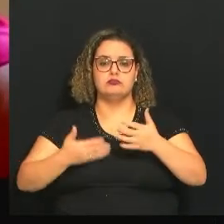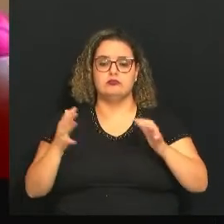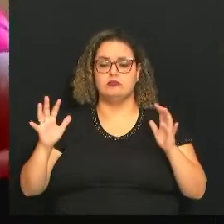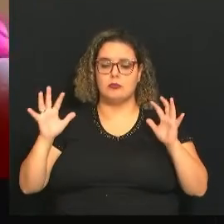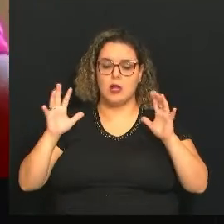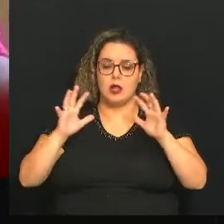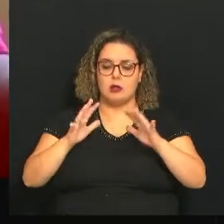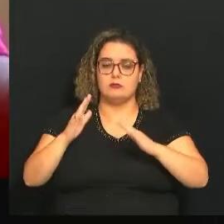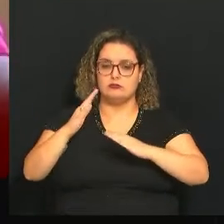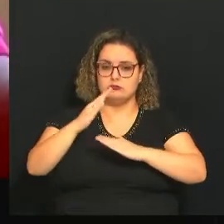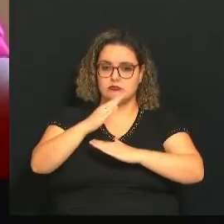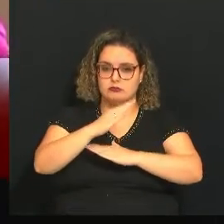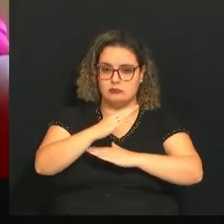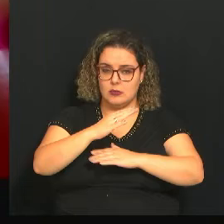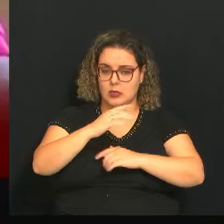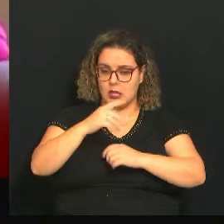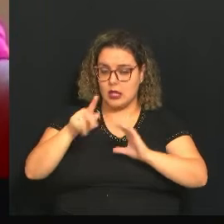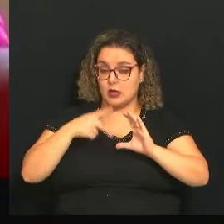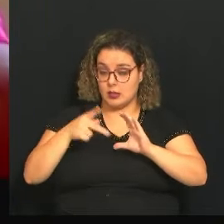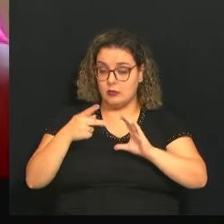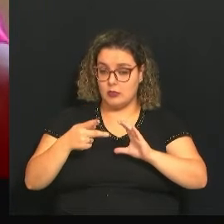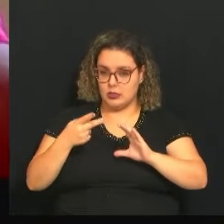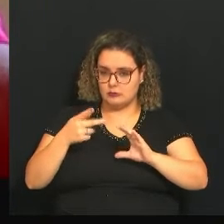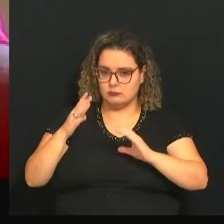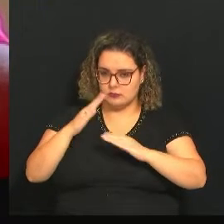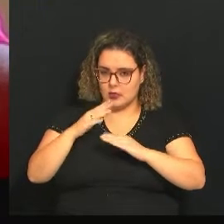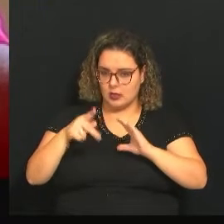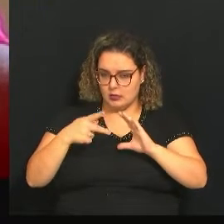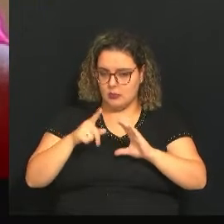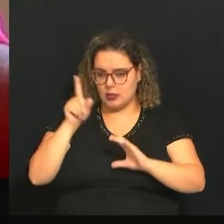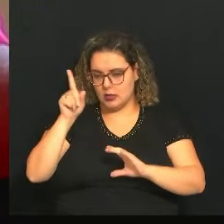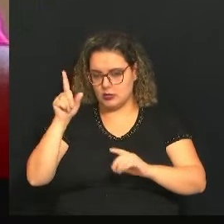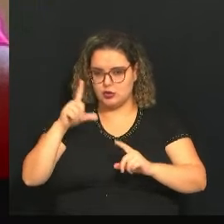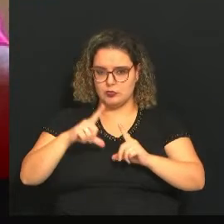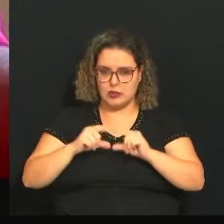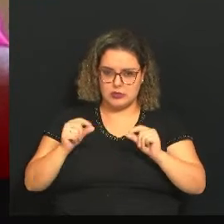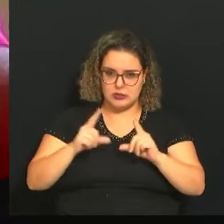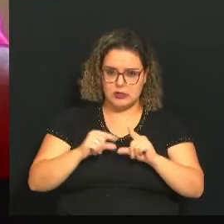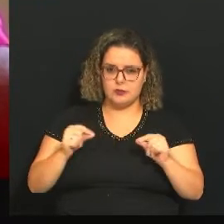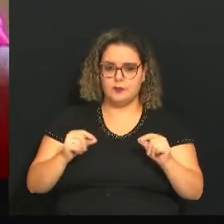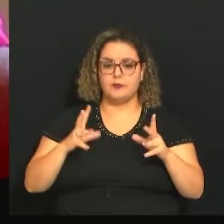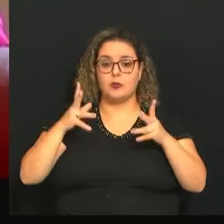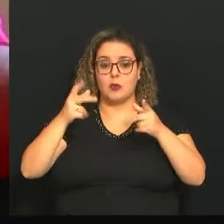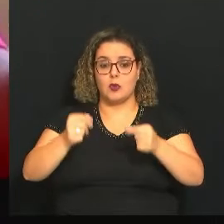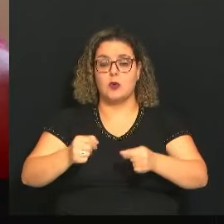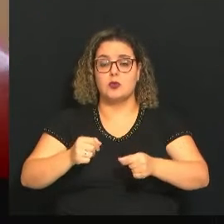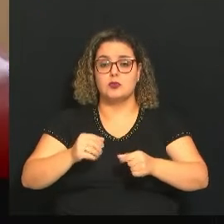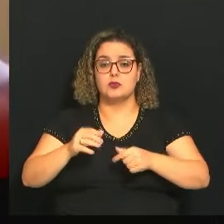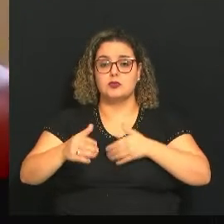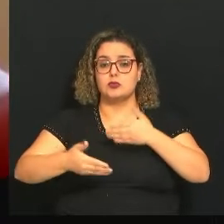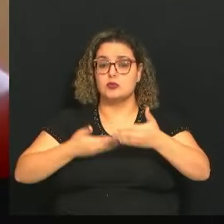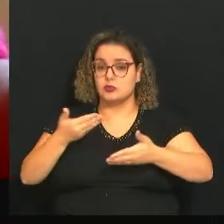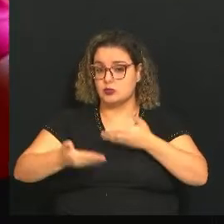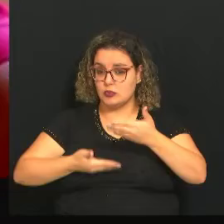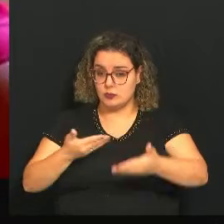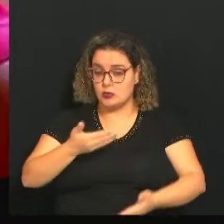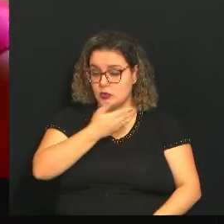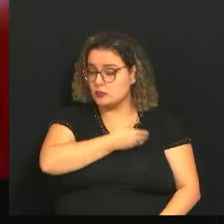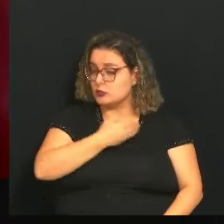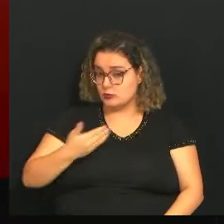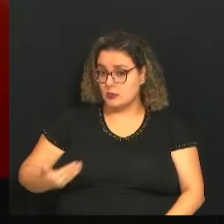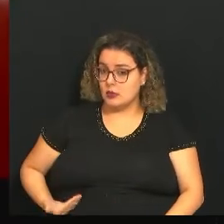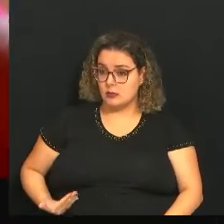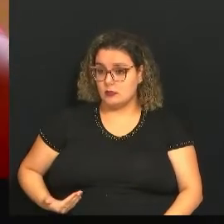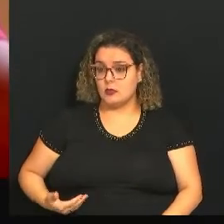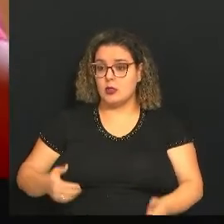um acordo congelando o salário por 2 anos de todos os servidores públicos do Brasil, né? Para quê? Para juntar caixa